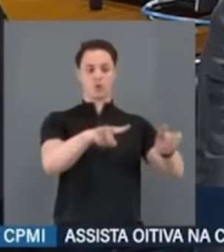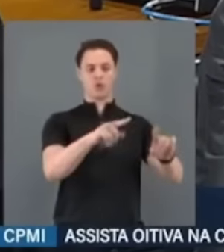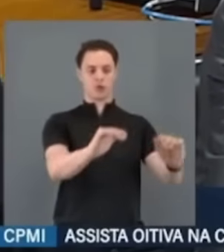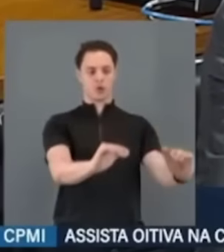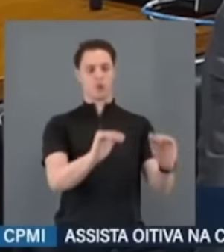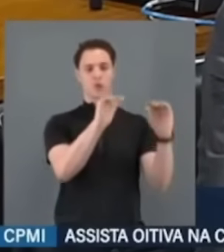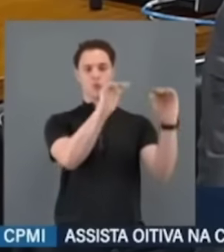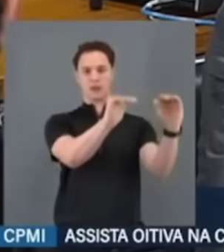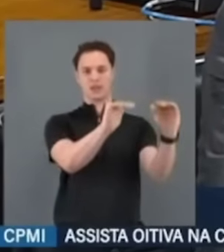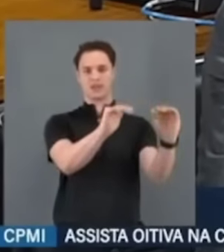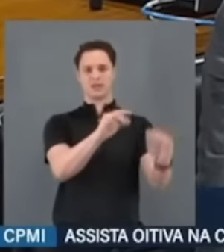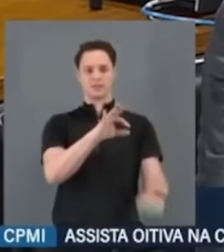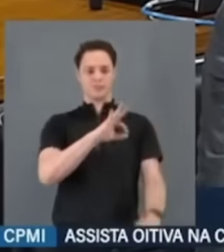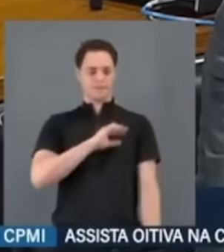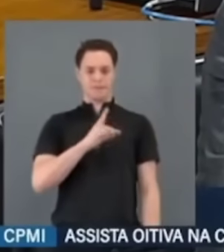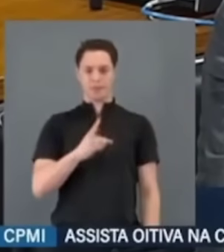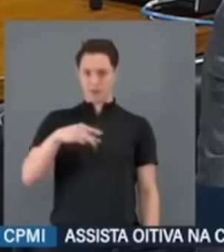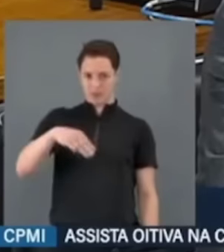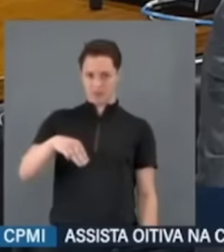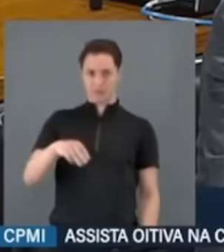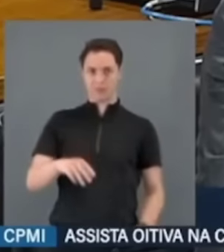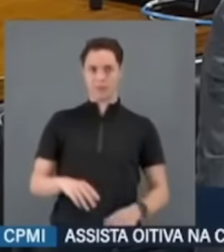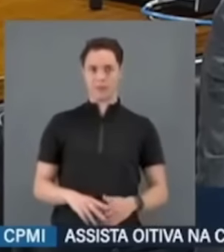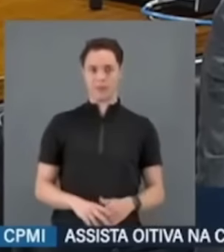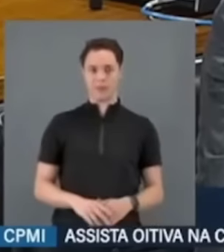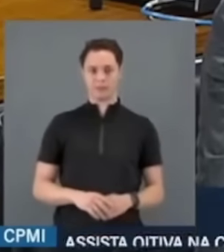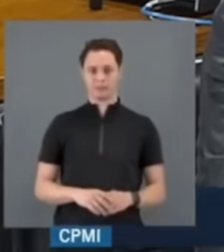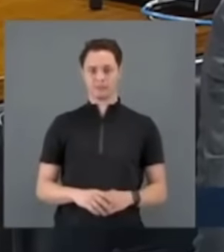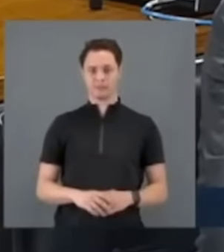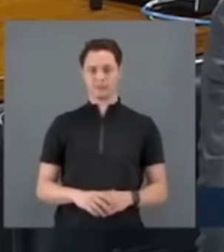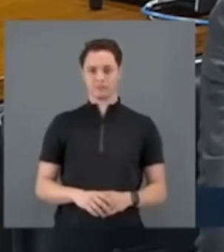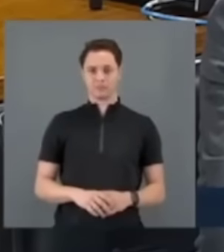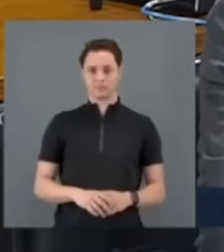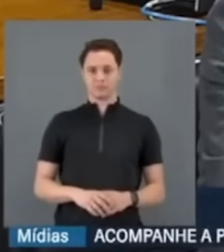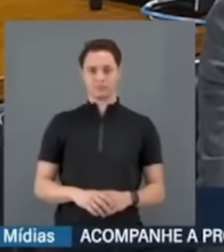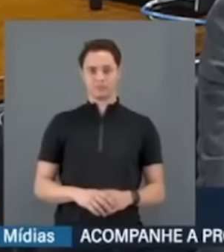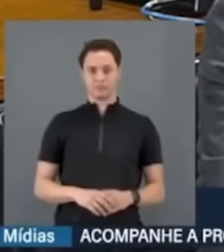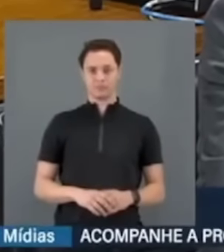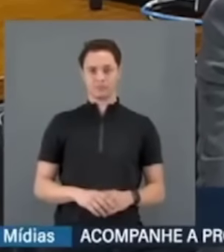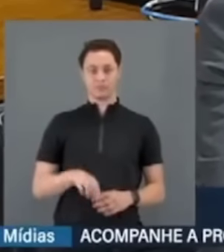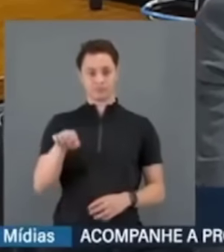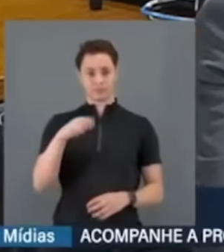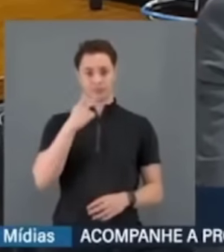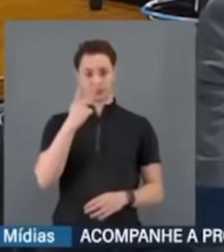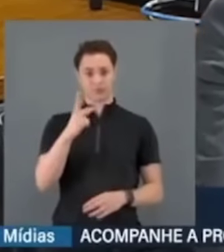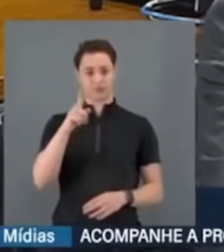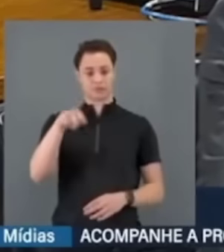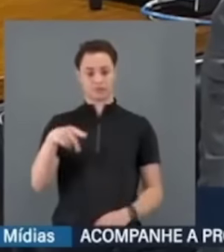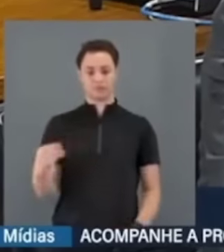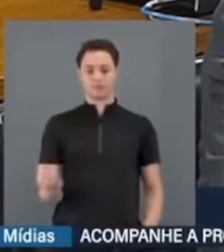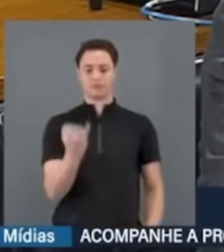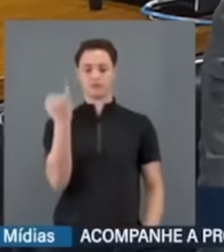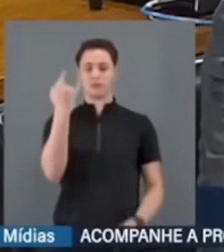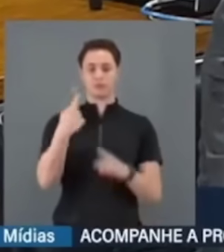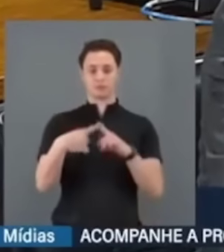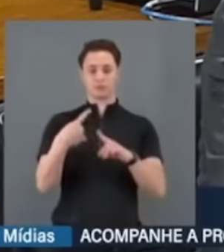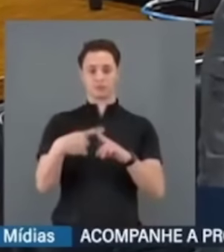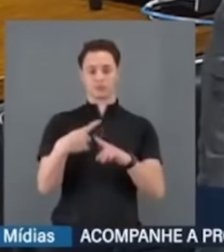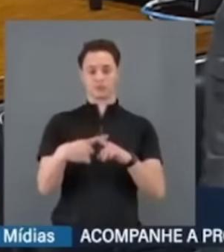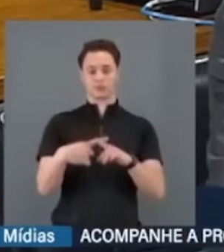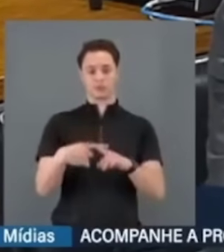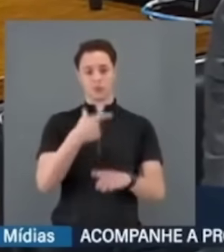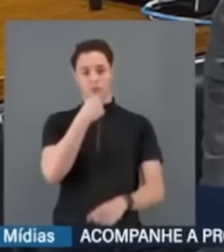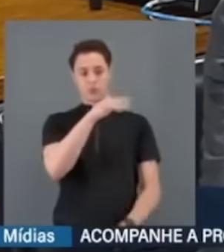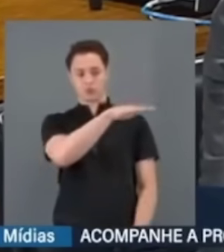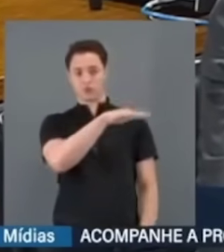comandante da tropa da senhora. E essas falas são importantes porque ele chamou como testemunha a